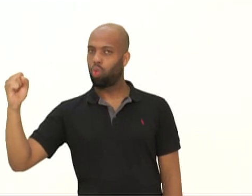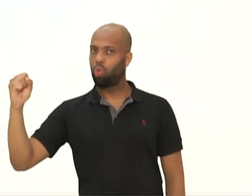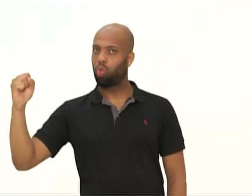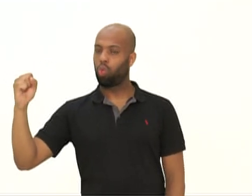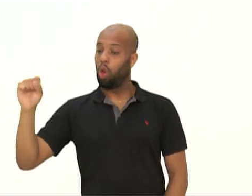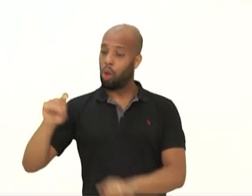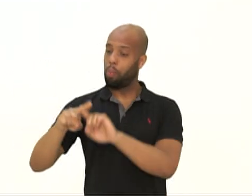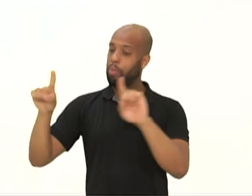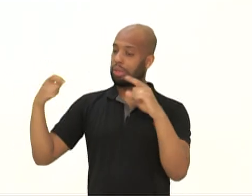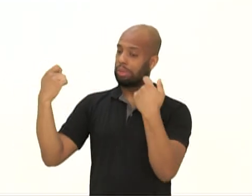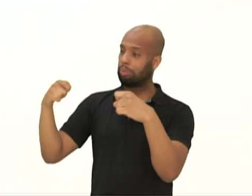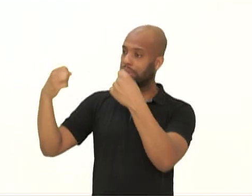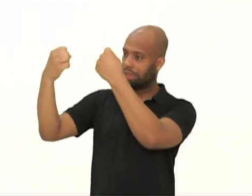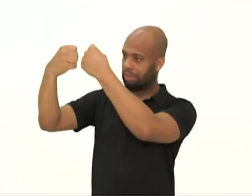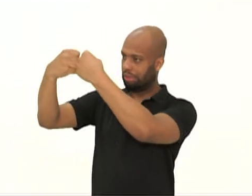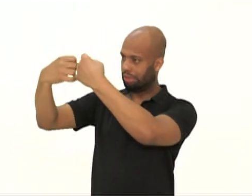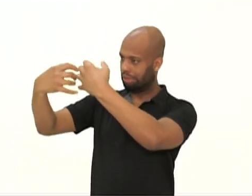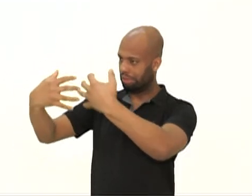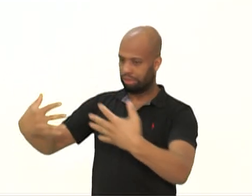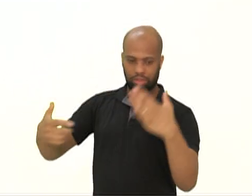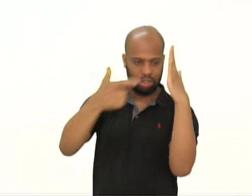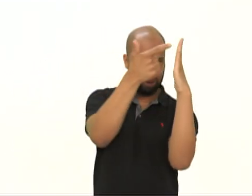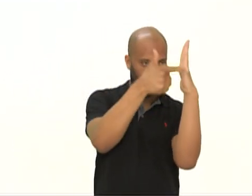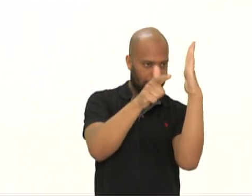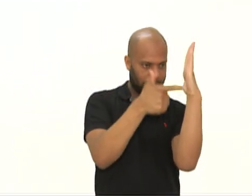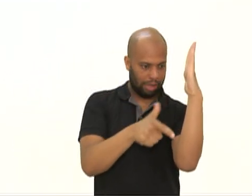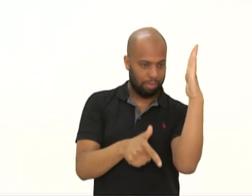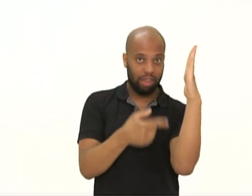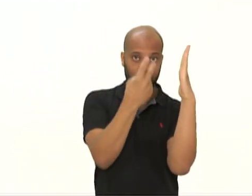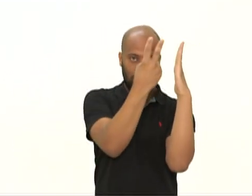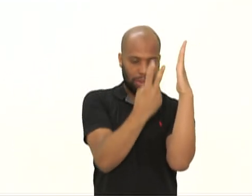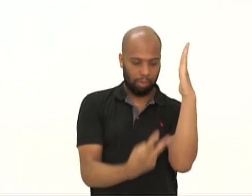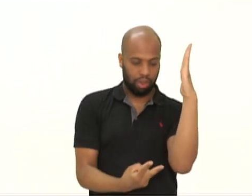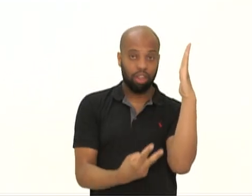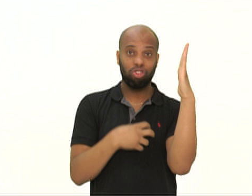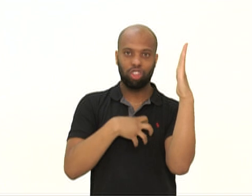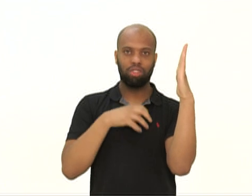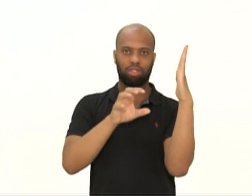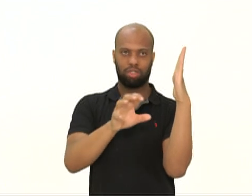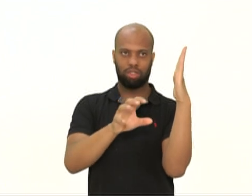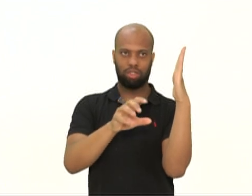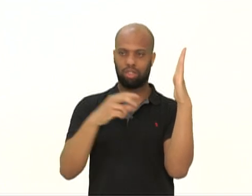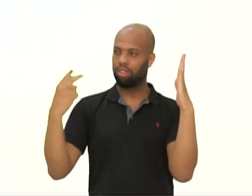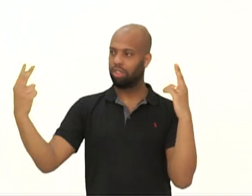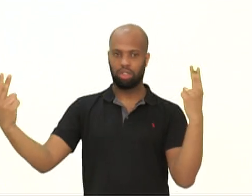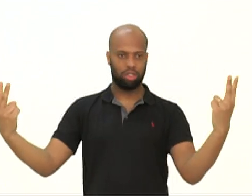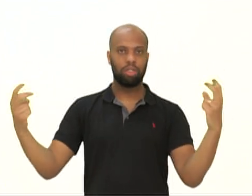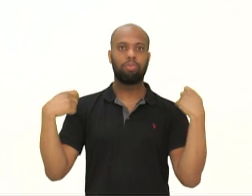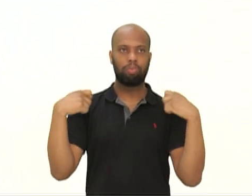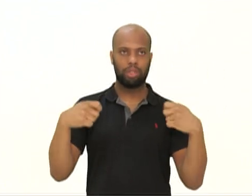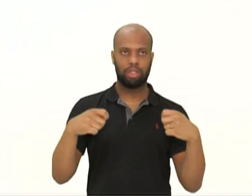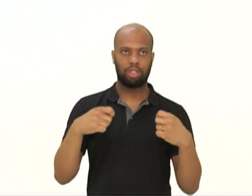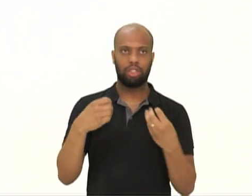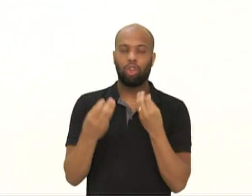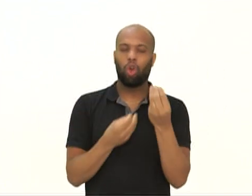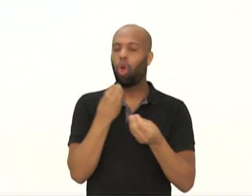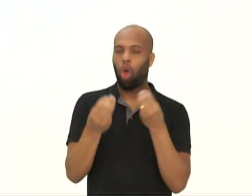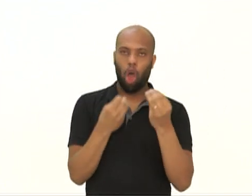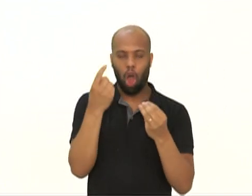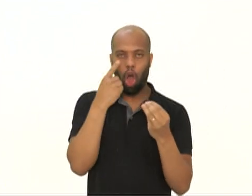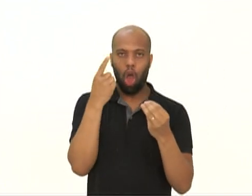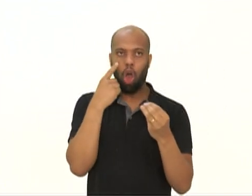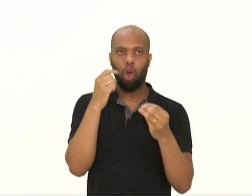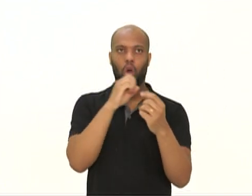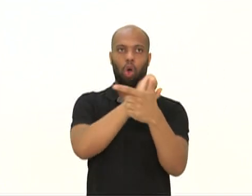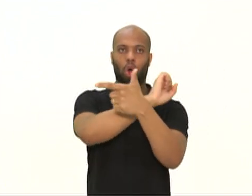estar na base 2, vai ser reescrito em potência com base 2. Para isso, nós vamos decompor o